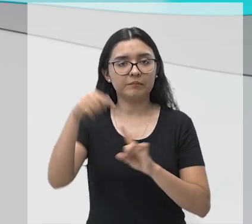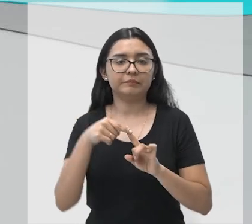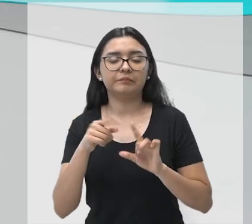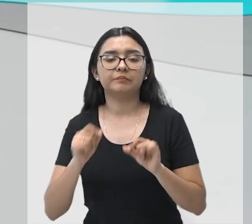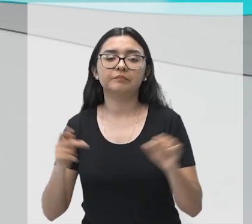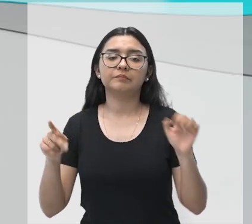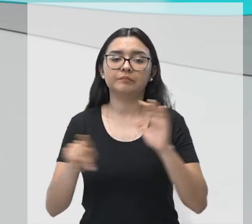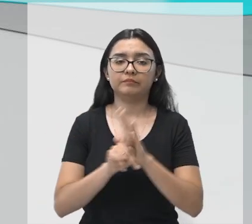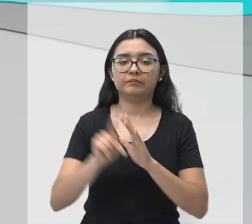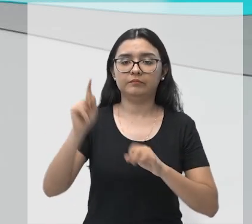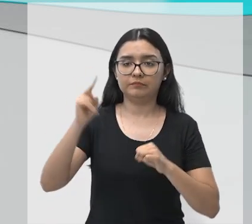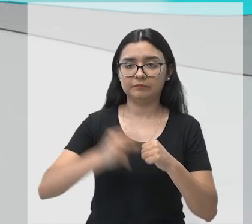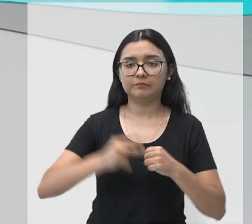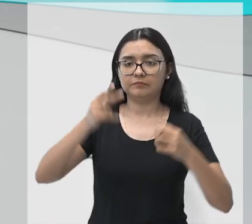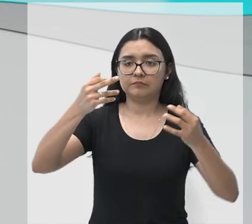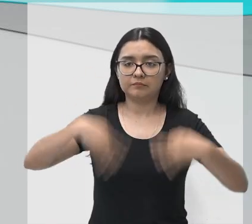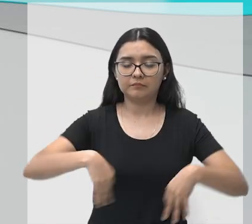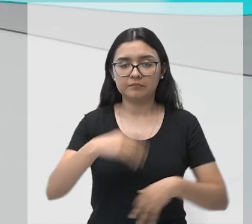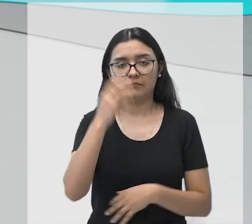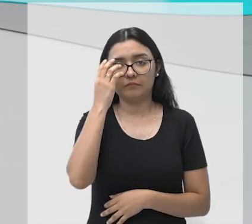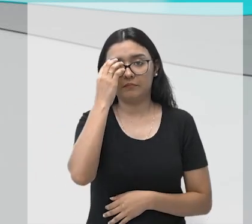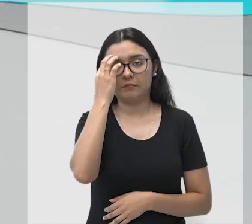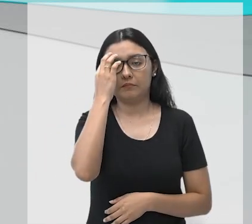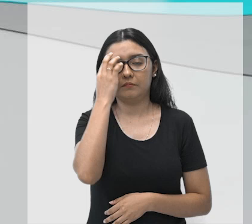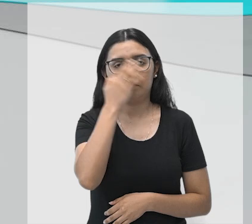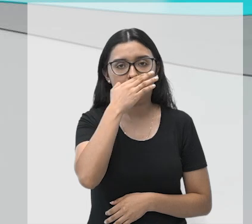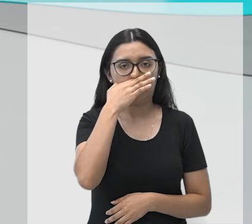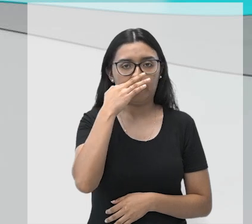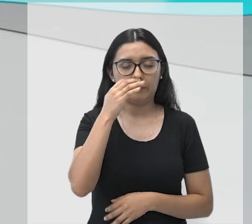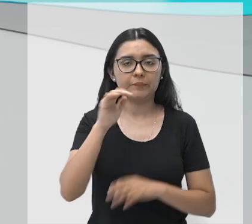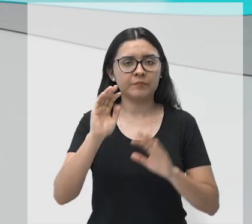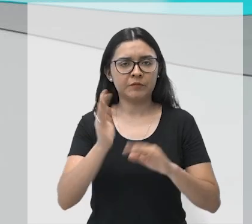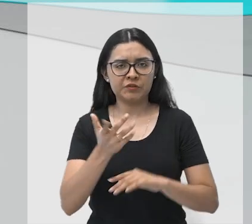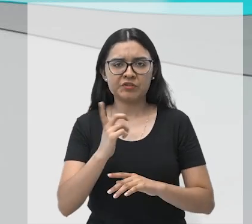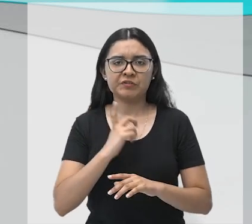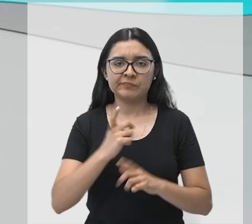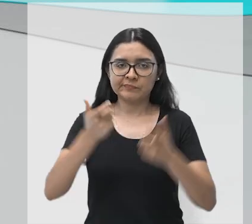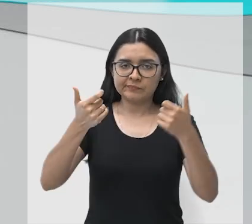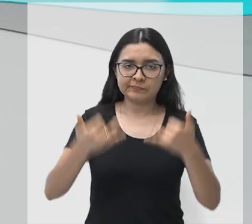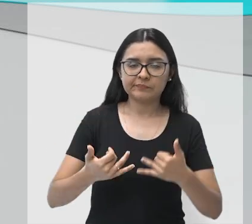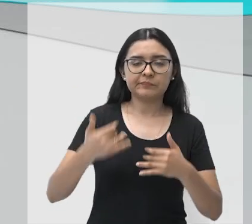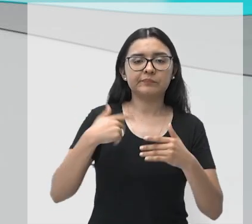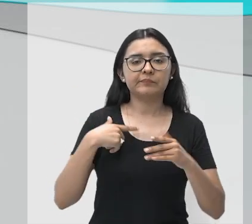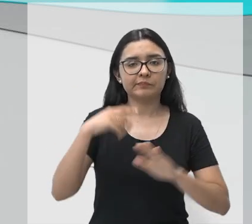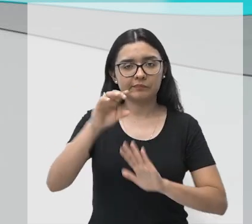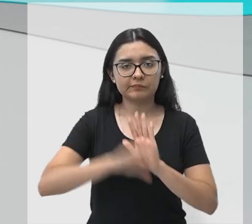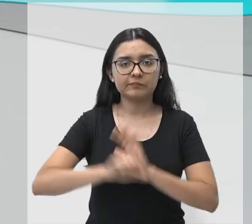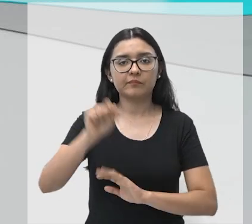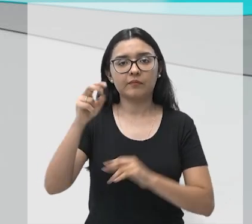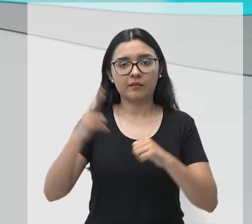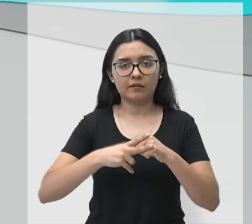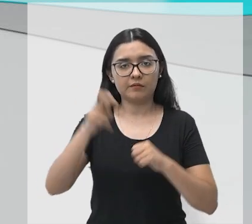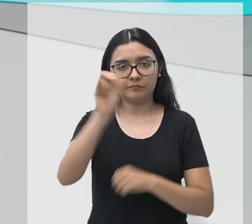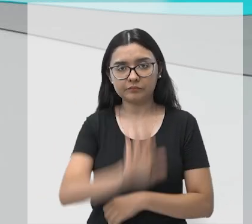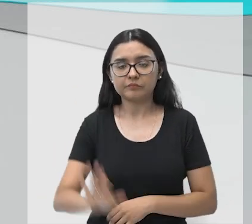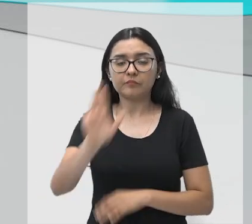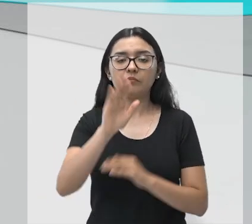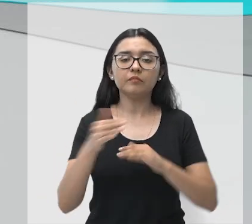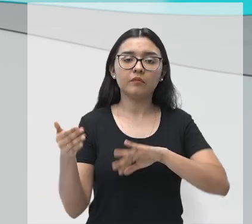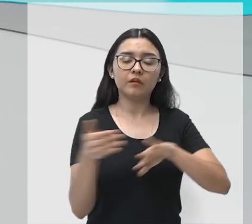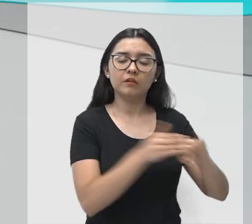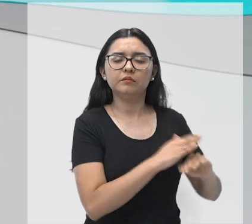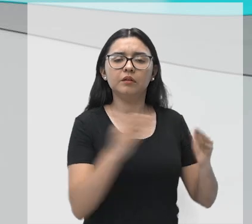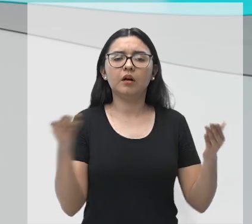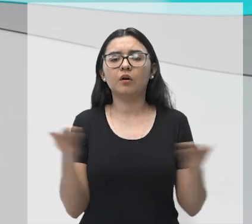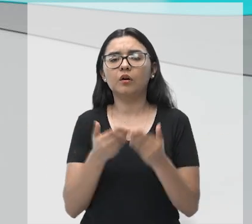função dos verbos, tá certo? Agora a gente vai, né, já falamos do verbo de modo geral, vamos dar uma olhadinha no verbo,